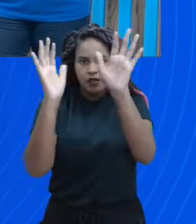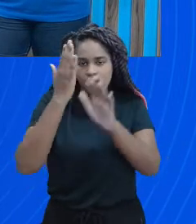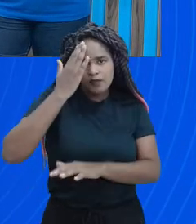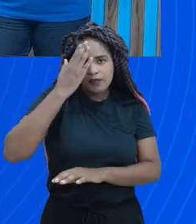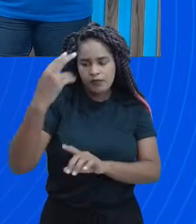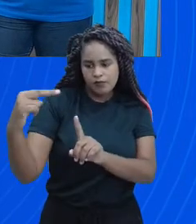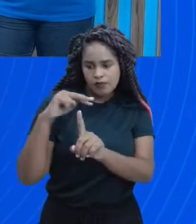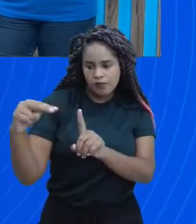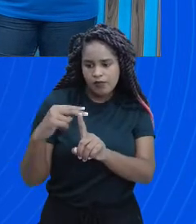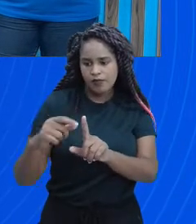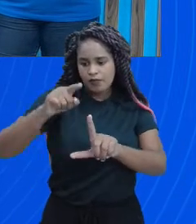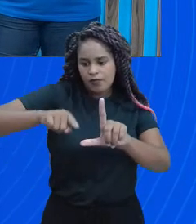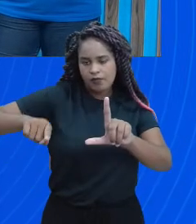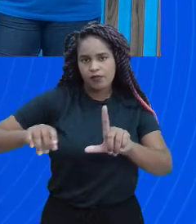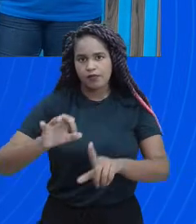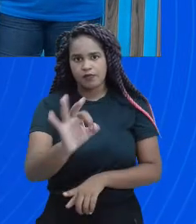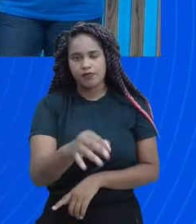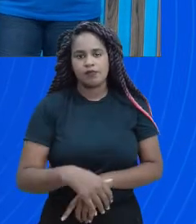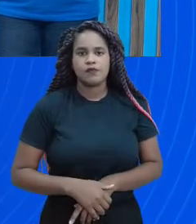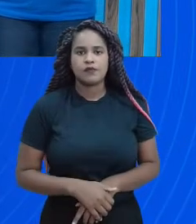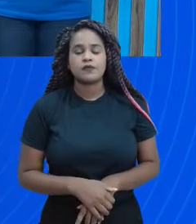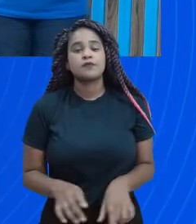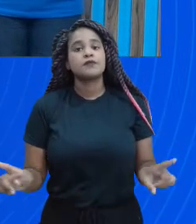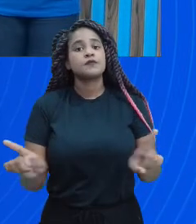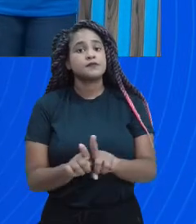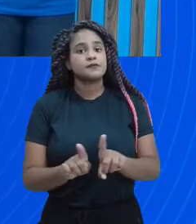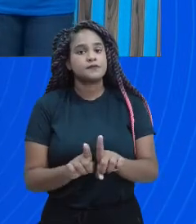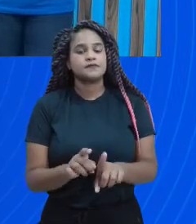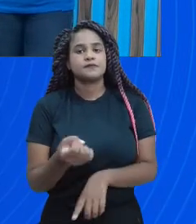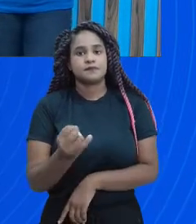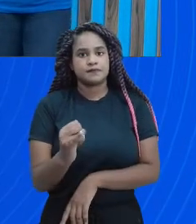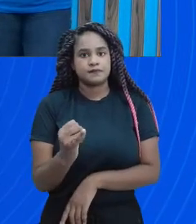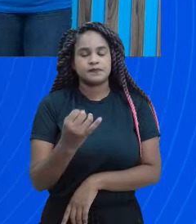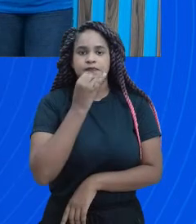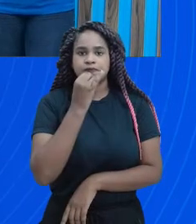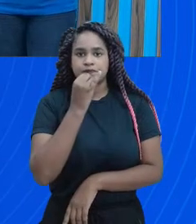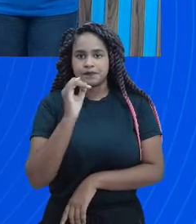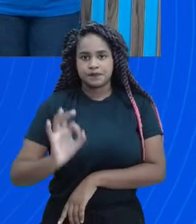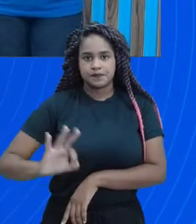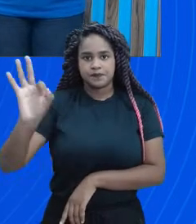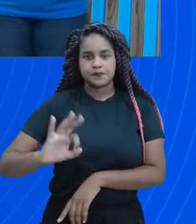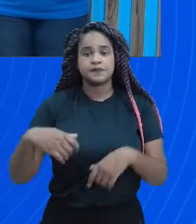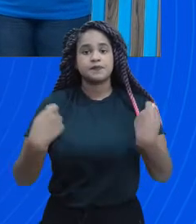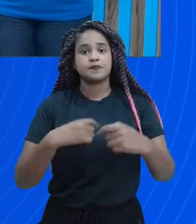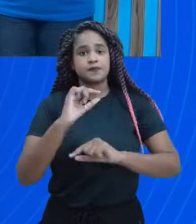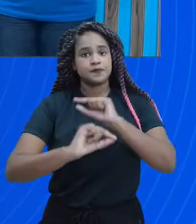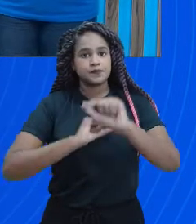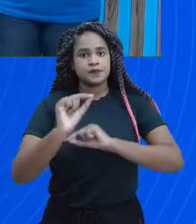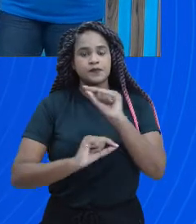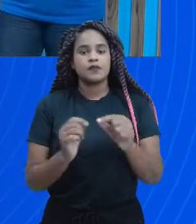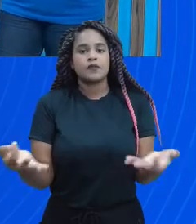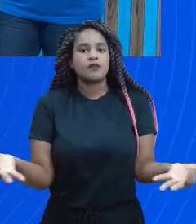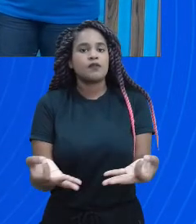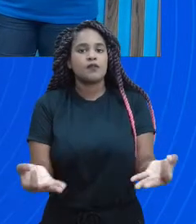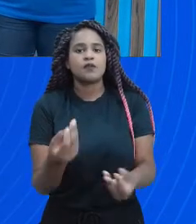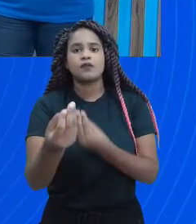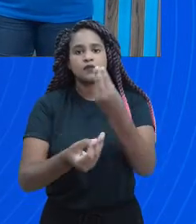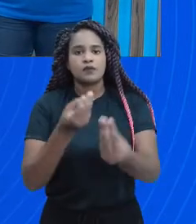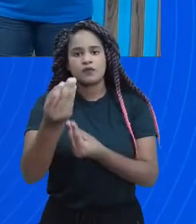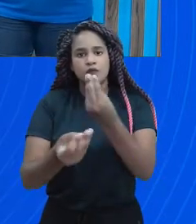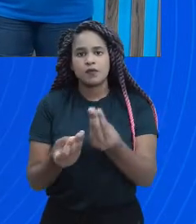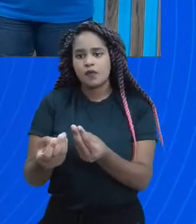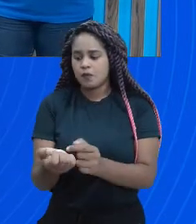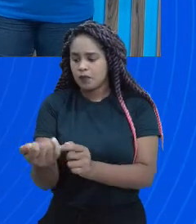dimensão a determinadas situações. Porém, quando eu estou trabalhando com a ideia de porcentagem, eu preciso ter certeza de onde aquilo está